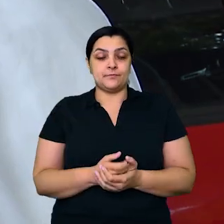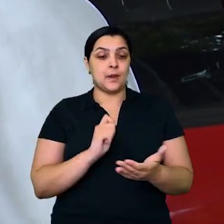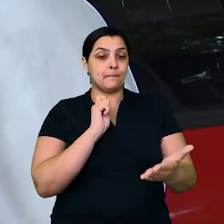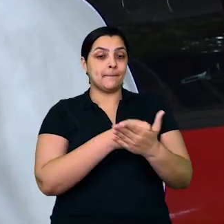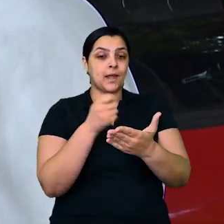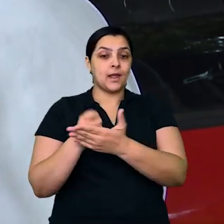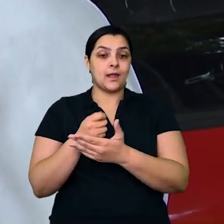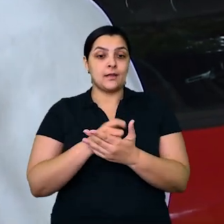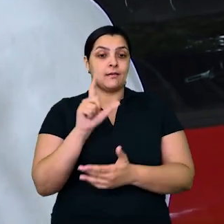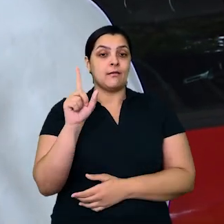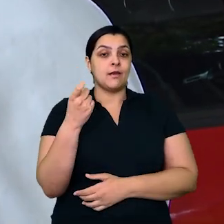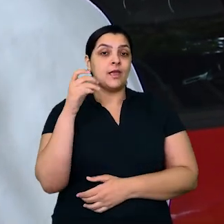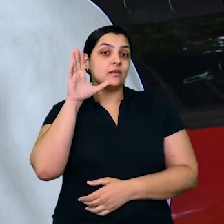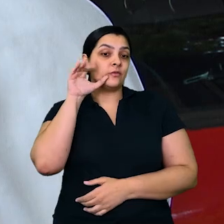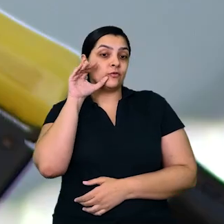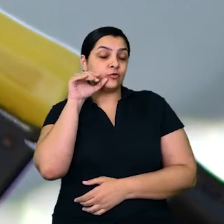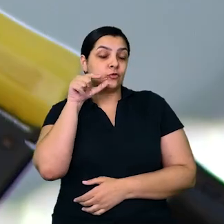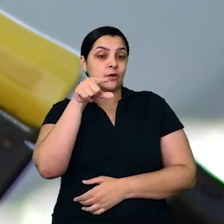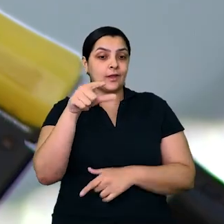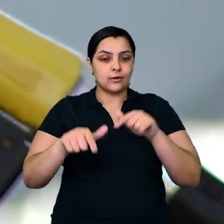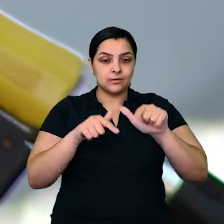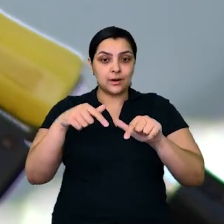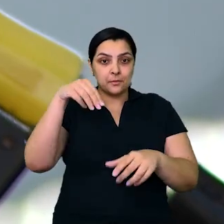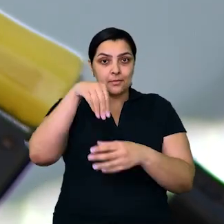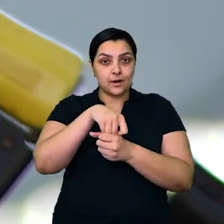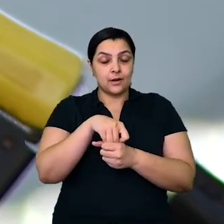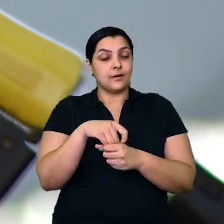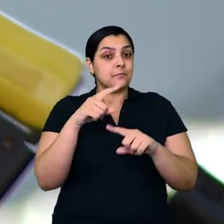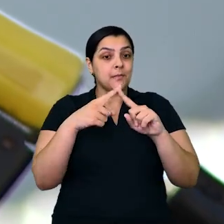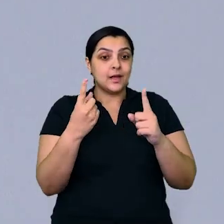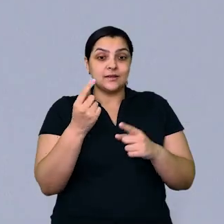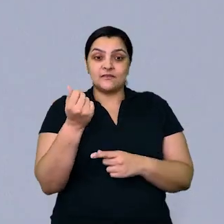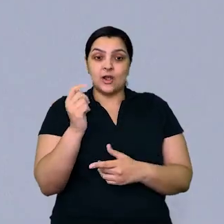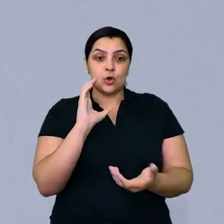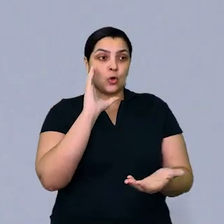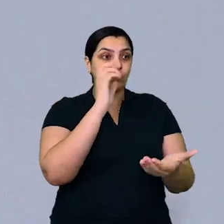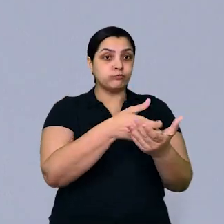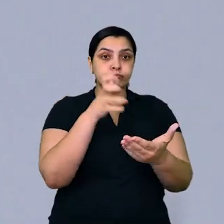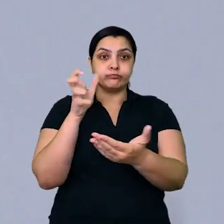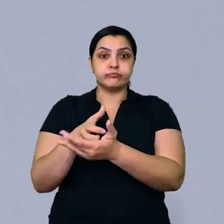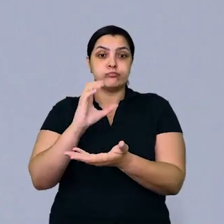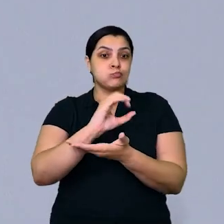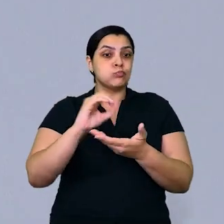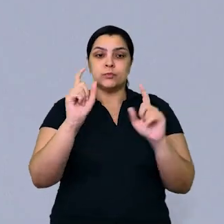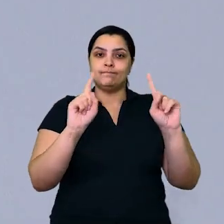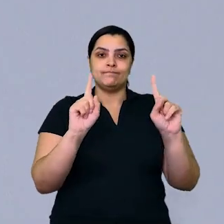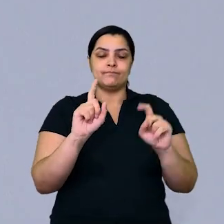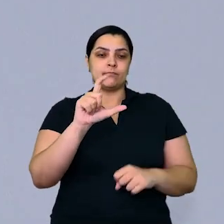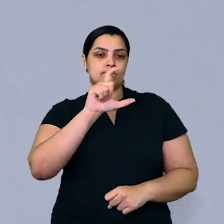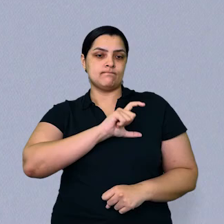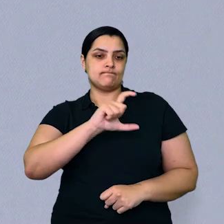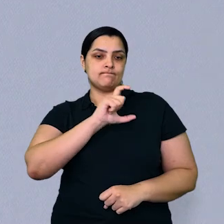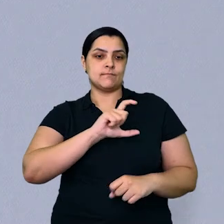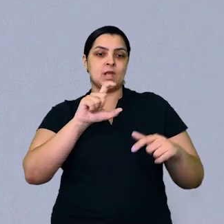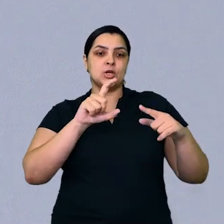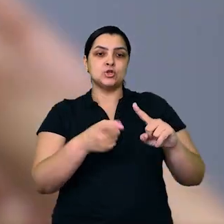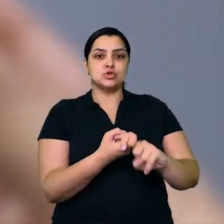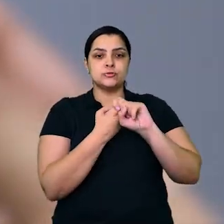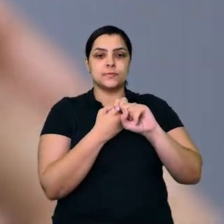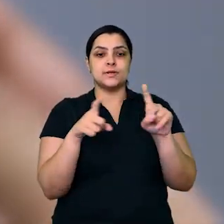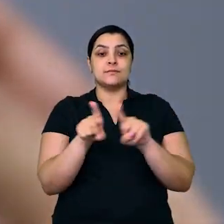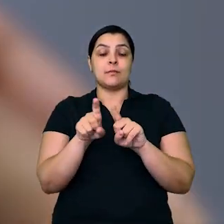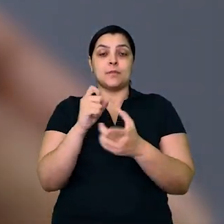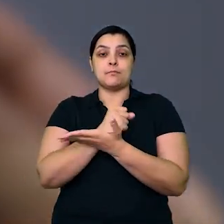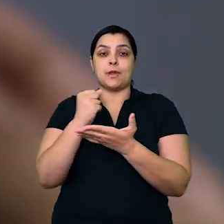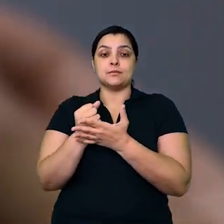verbas rescisórias a um ex-empregado. Como os valores não foram quitados, foi determinada a suspensão das carteiras de habilitação e